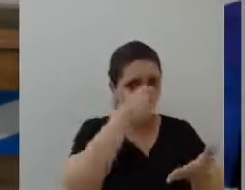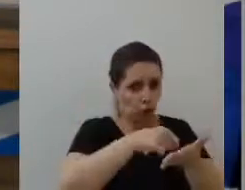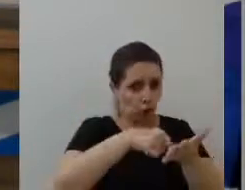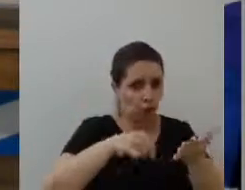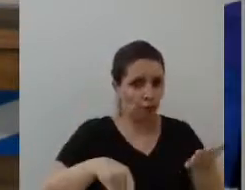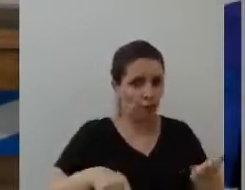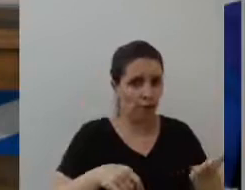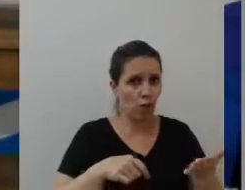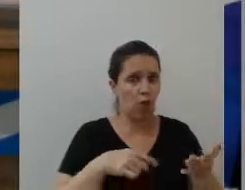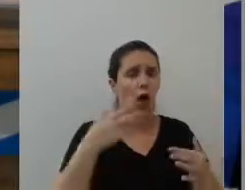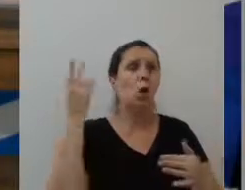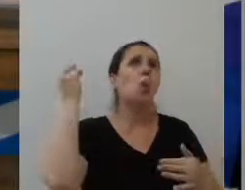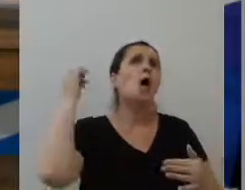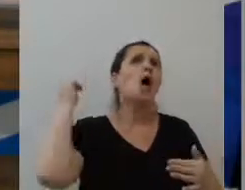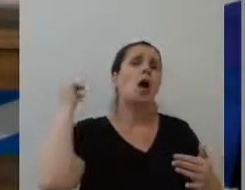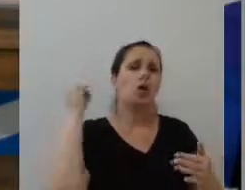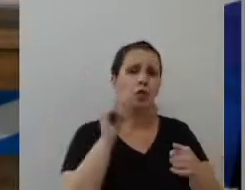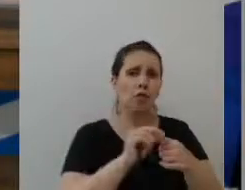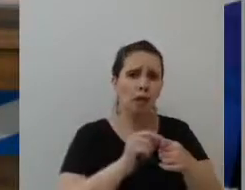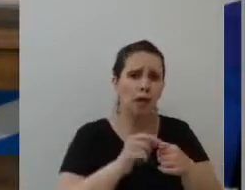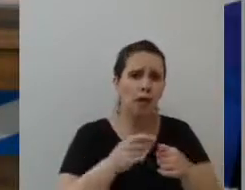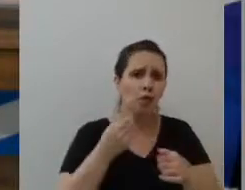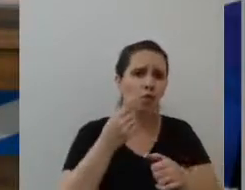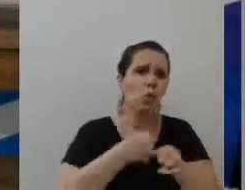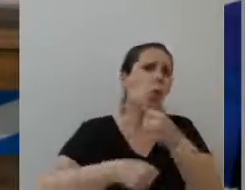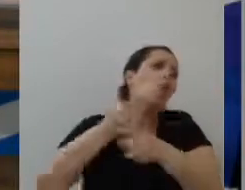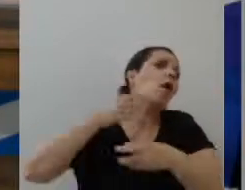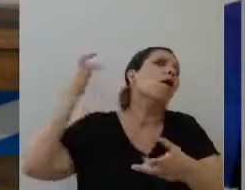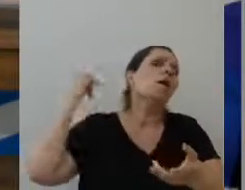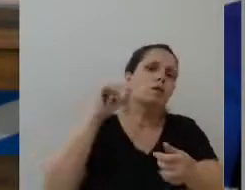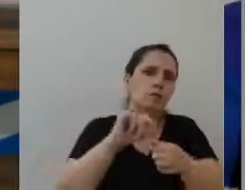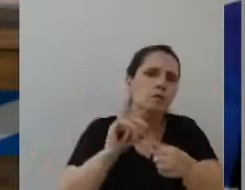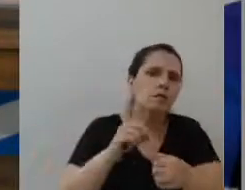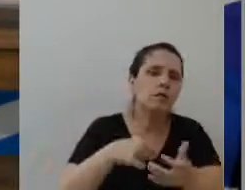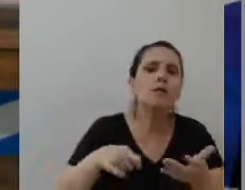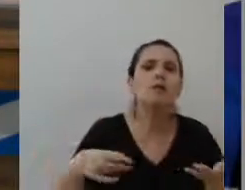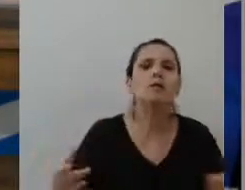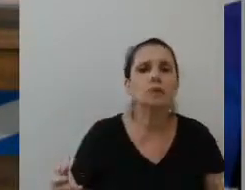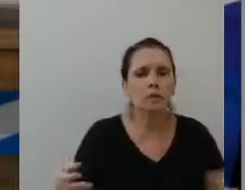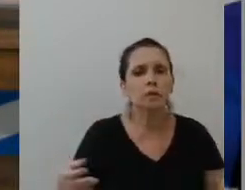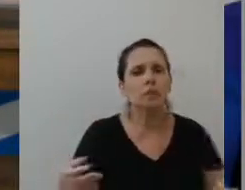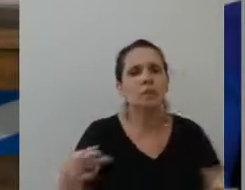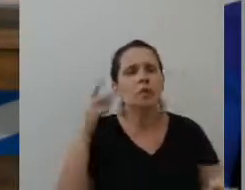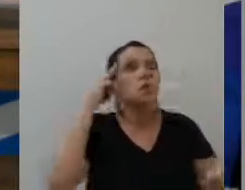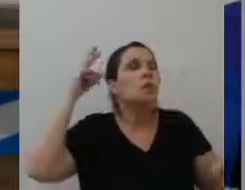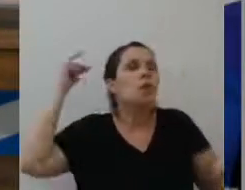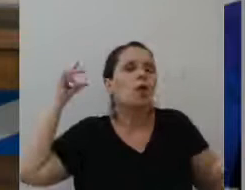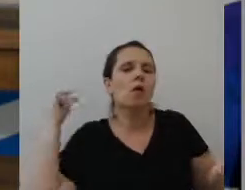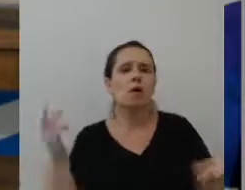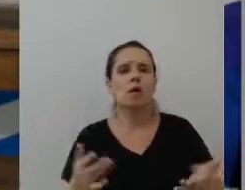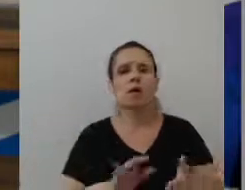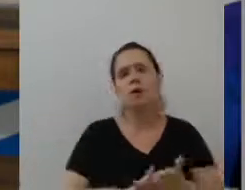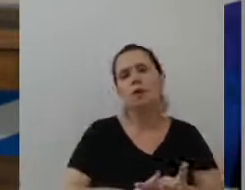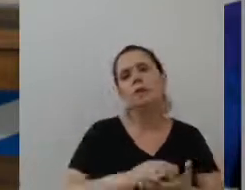histórico que ele foi produzido. Beleza? Isso é bem mais importante. Mas assim, você pode também, né? Uma linguagem meio